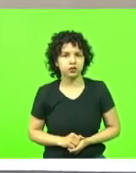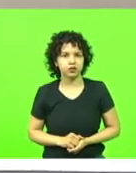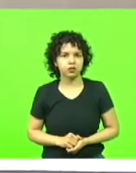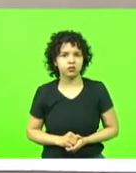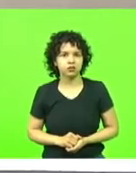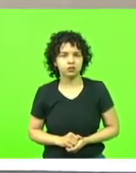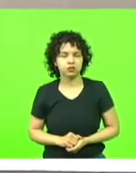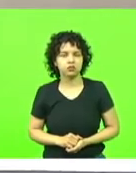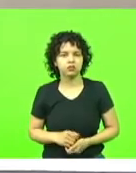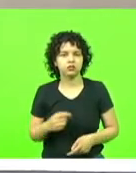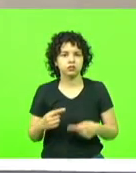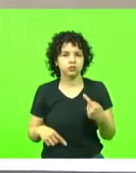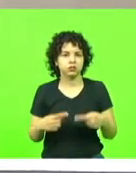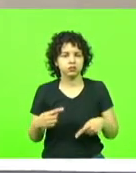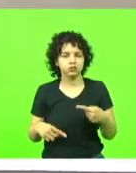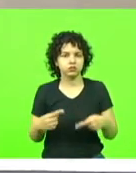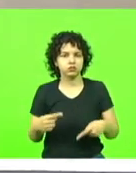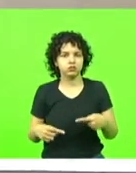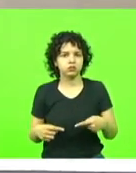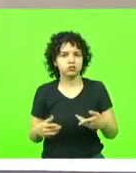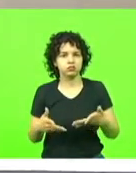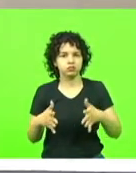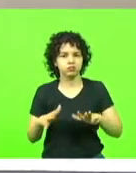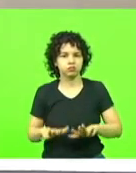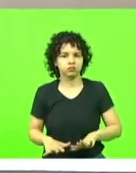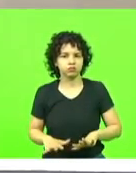Não havendo quem queira discutir, em votação.